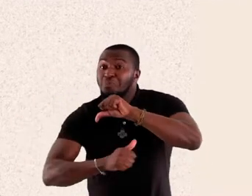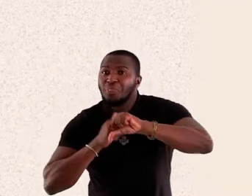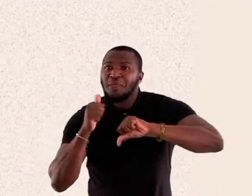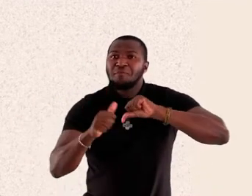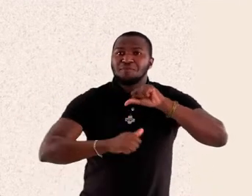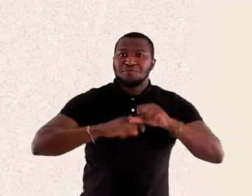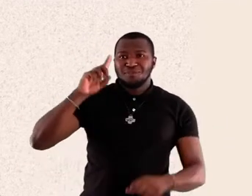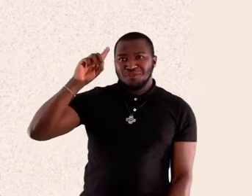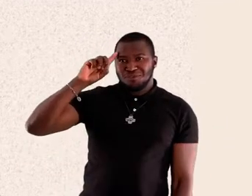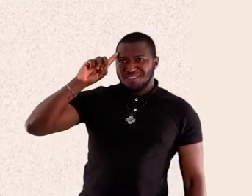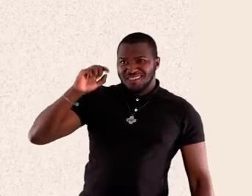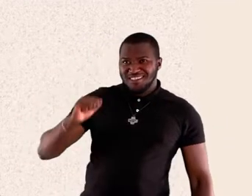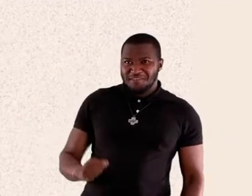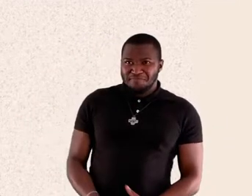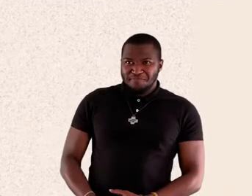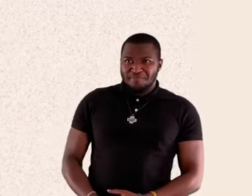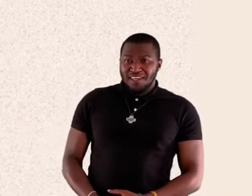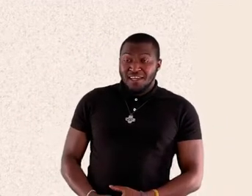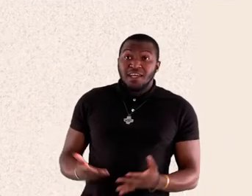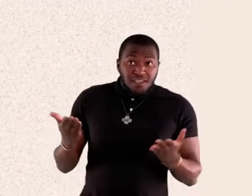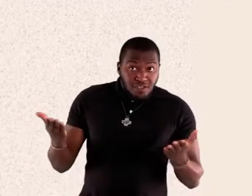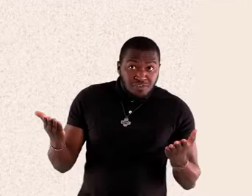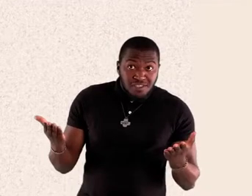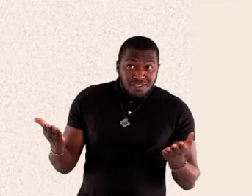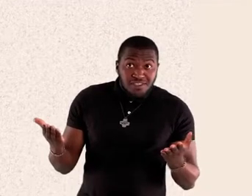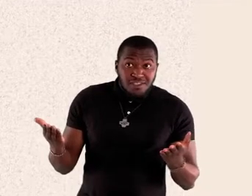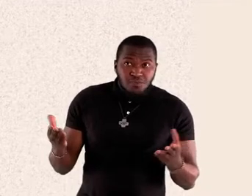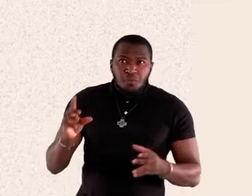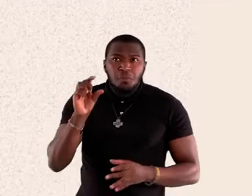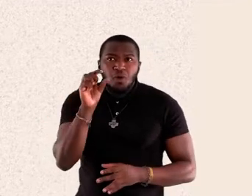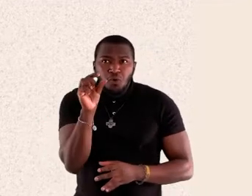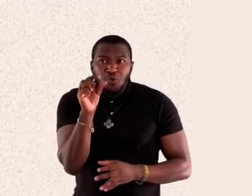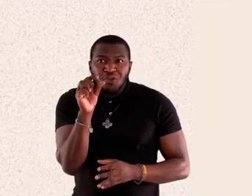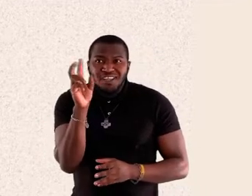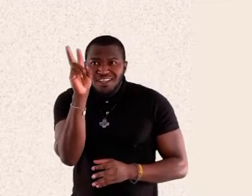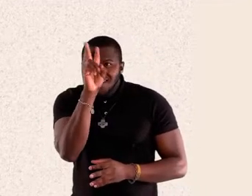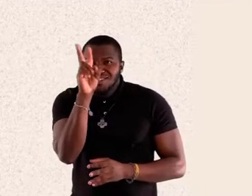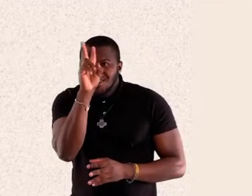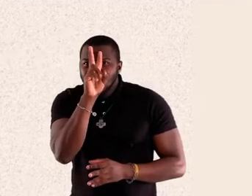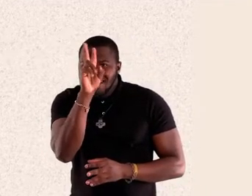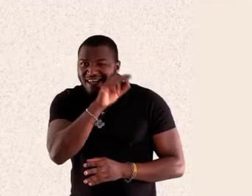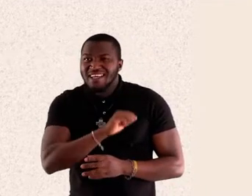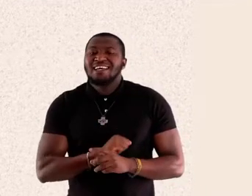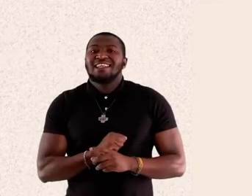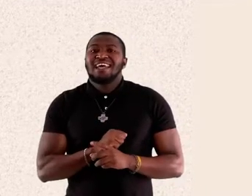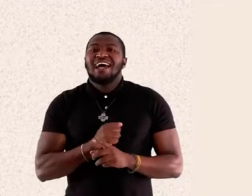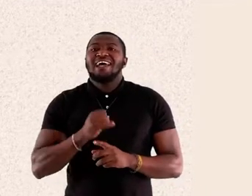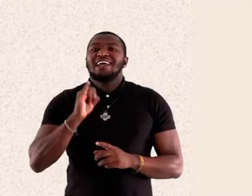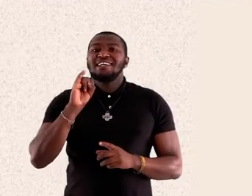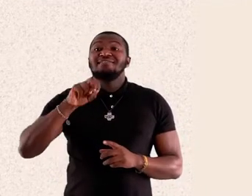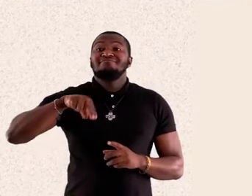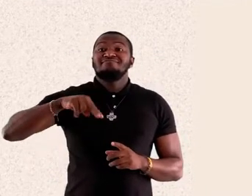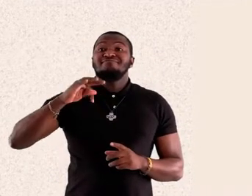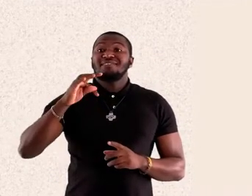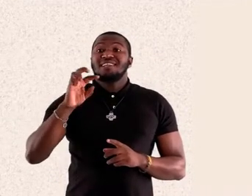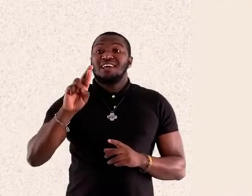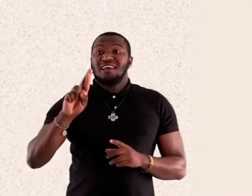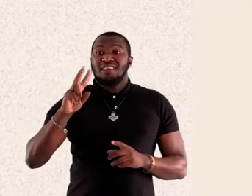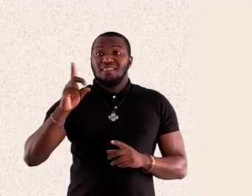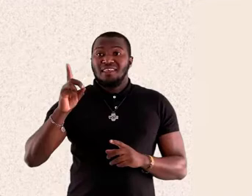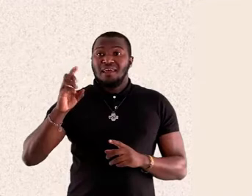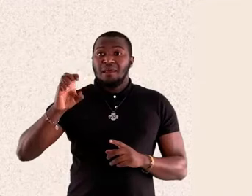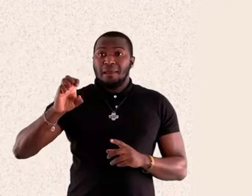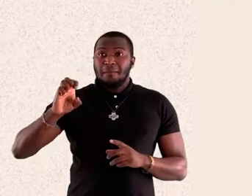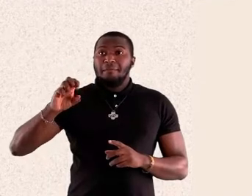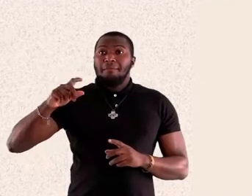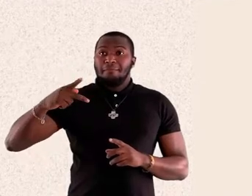né Oi e essa é um pouco da história da interdependência as coisas não tem